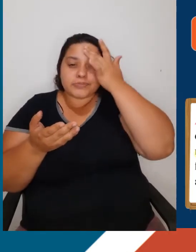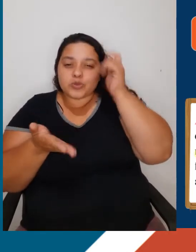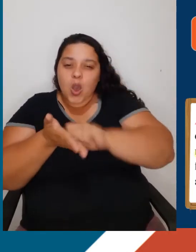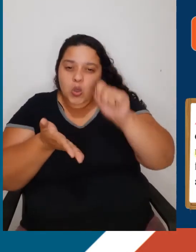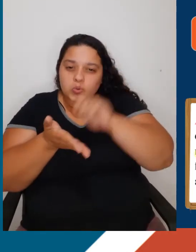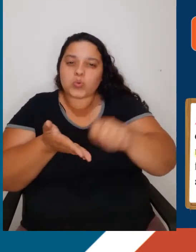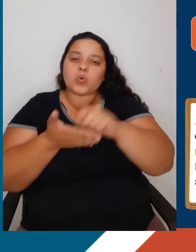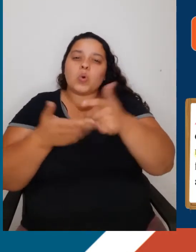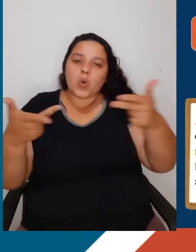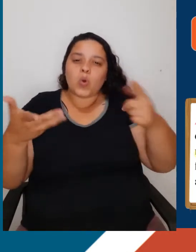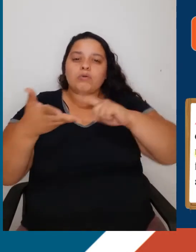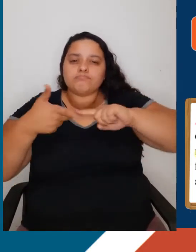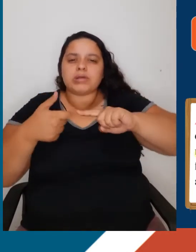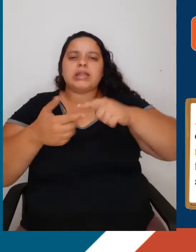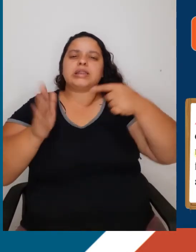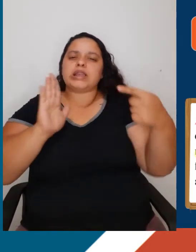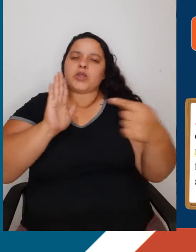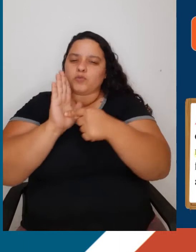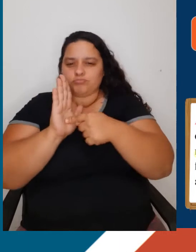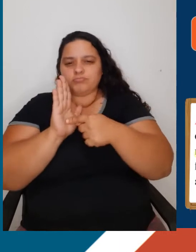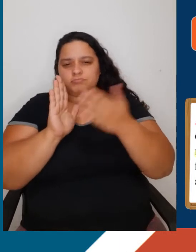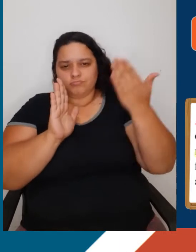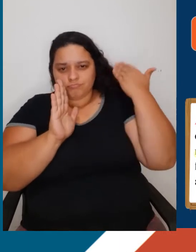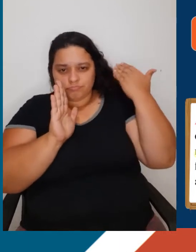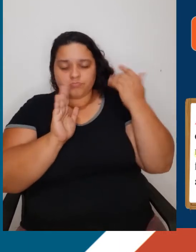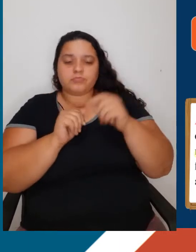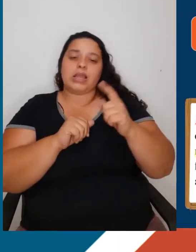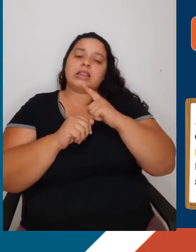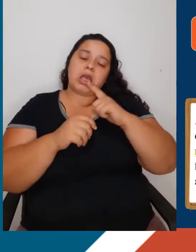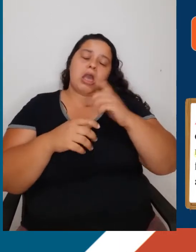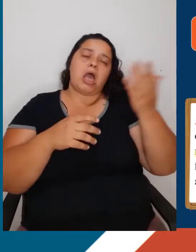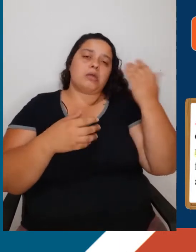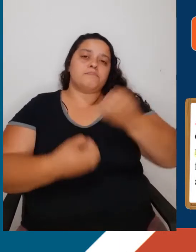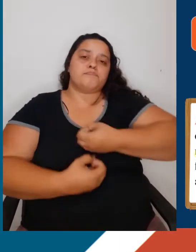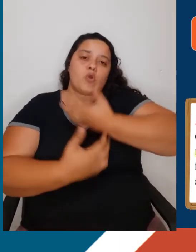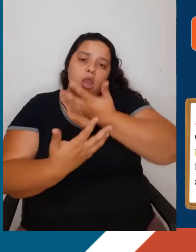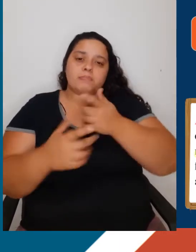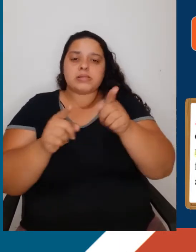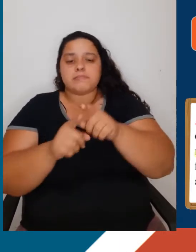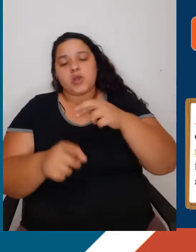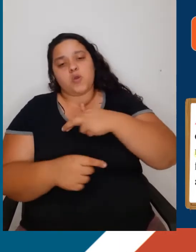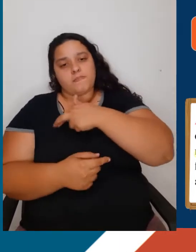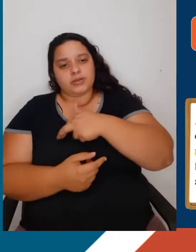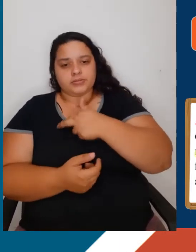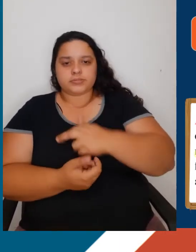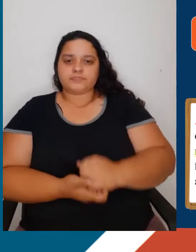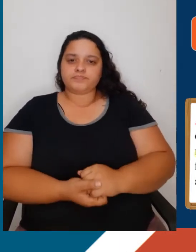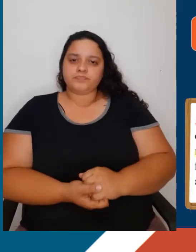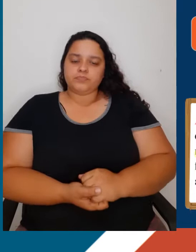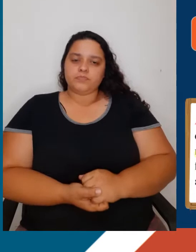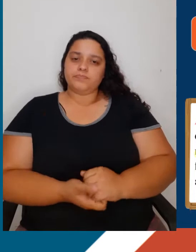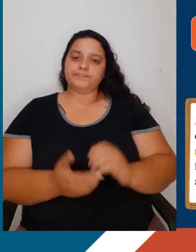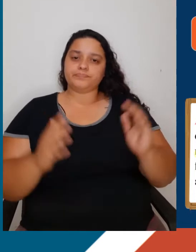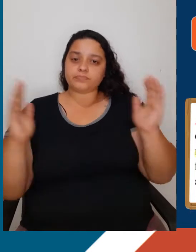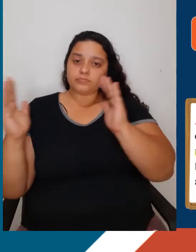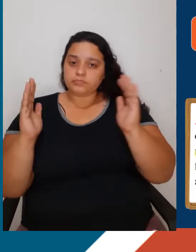século XXI a um trabalho de denúncia do período ditatorial, seja por meio da poesia ou do romance ficcional. Paralelamente